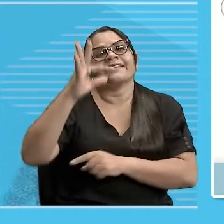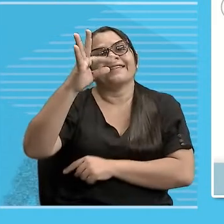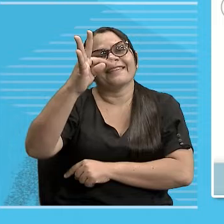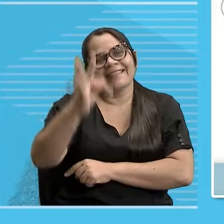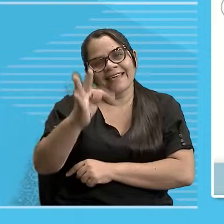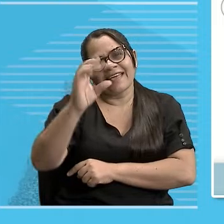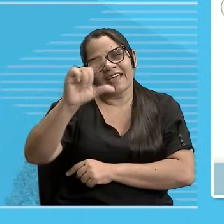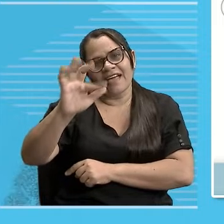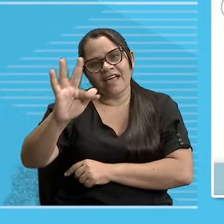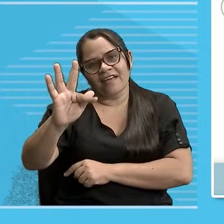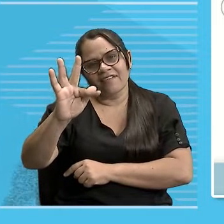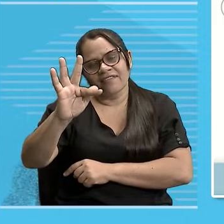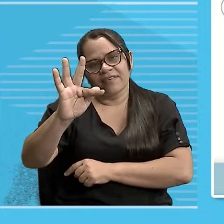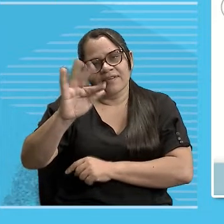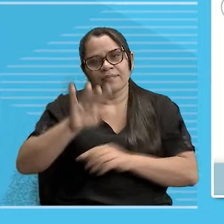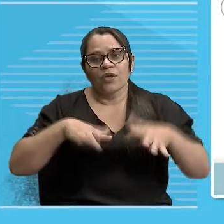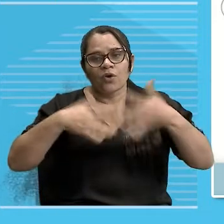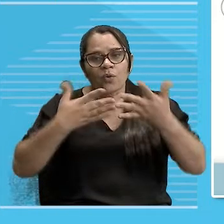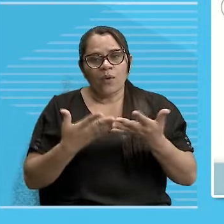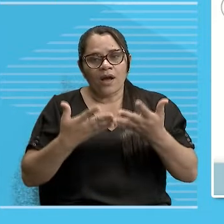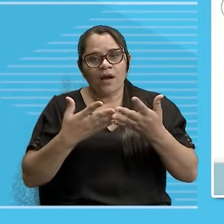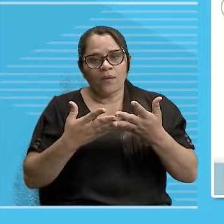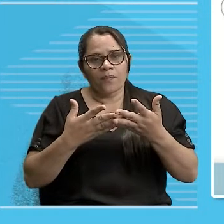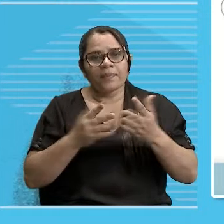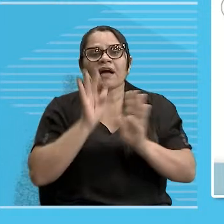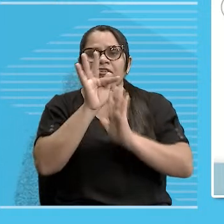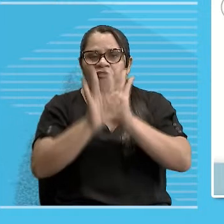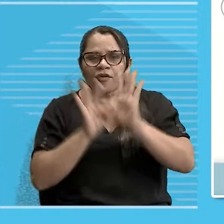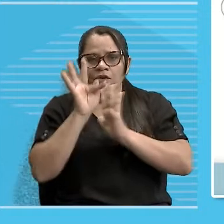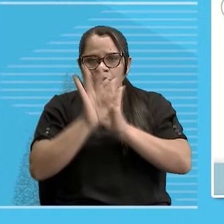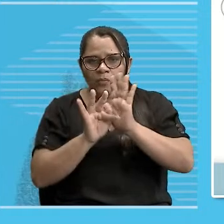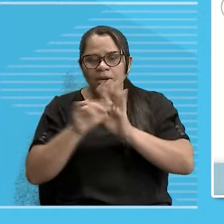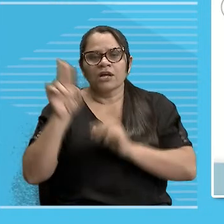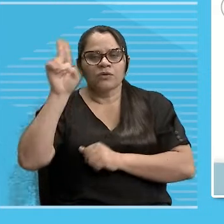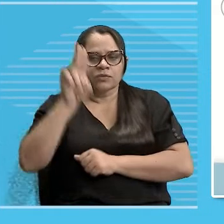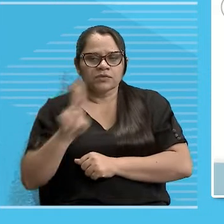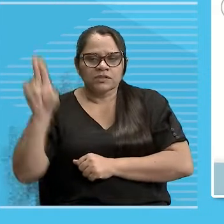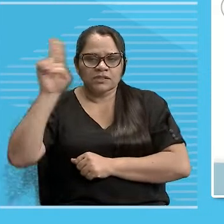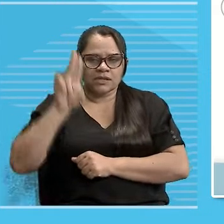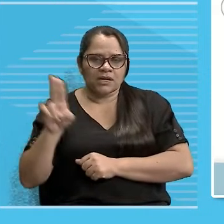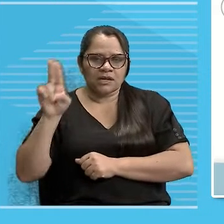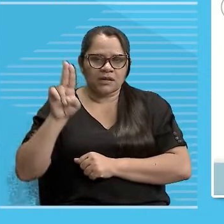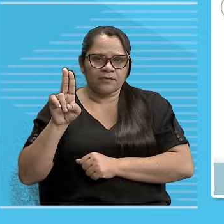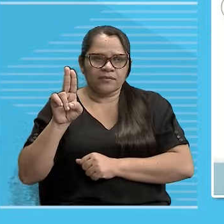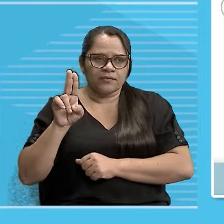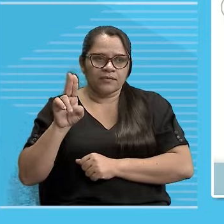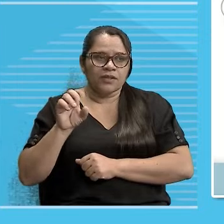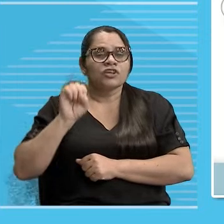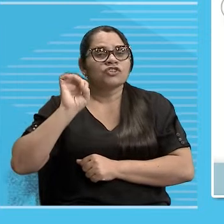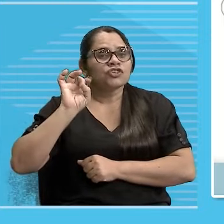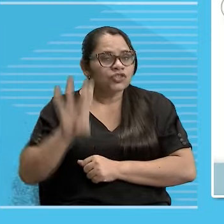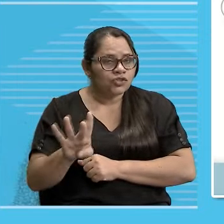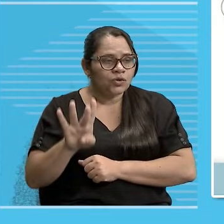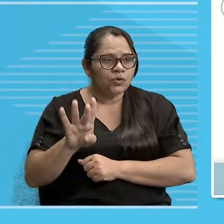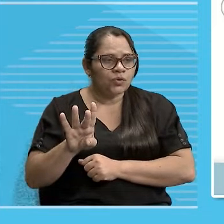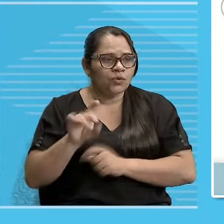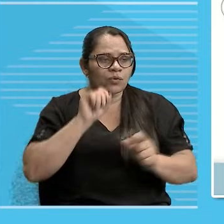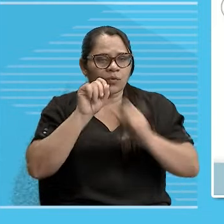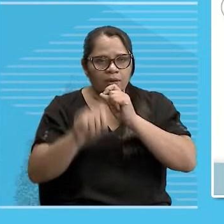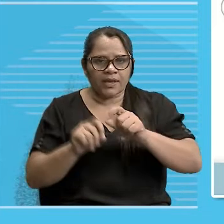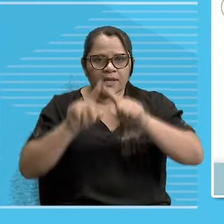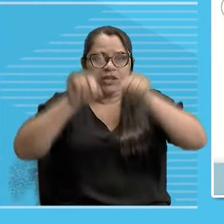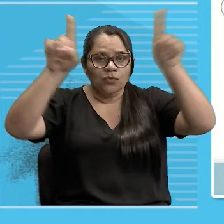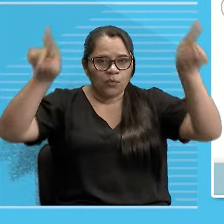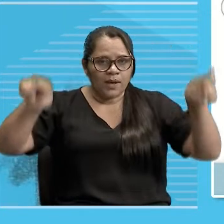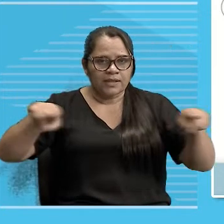Qual é a expressão que eu vou utilizar, professor? Vou utilizar só o que está aqui no